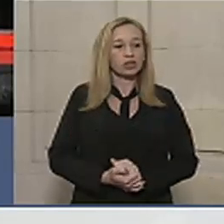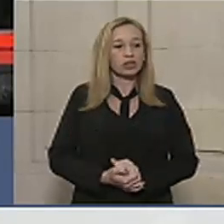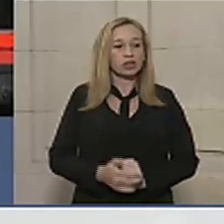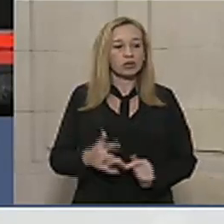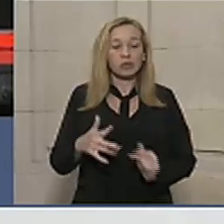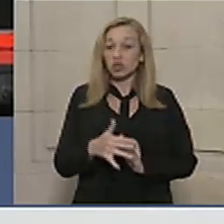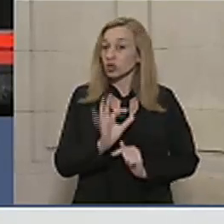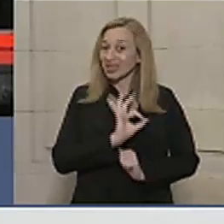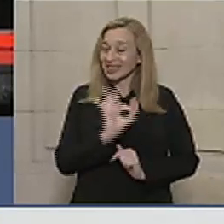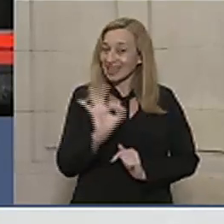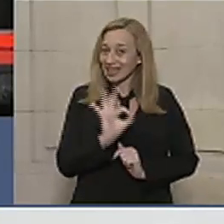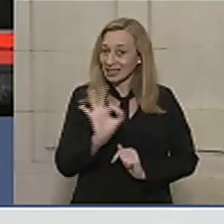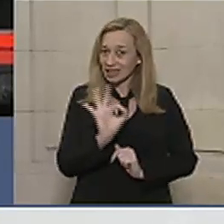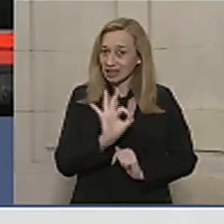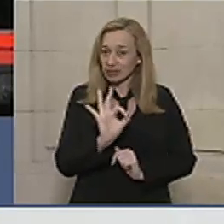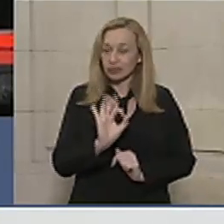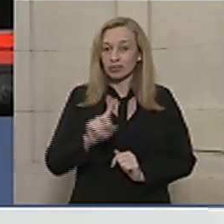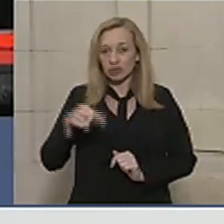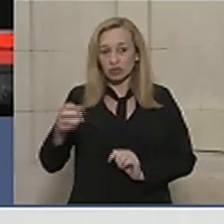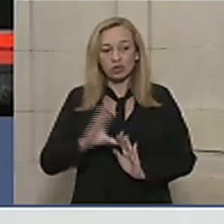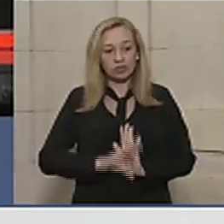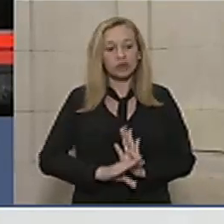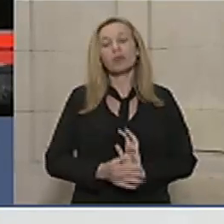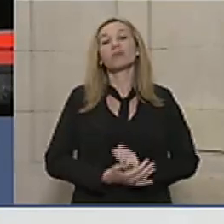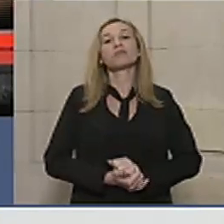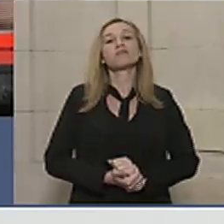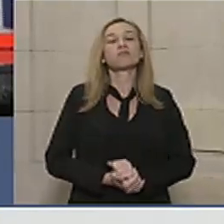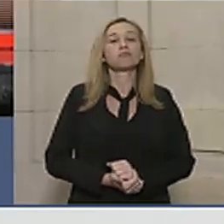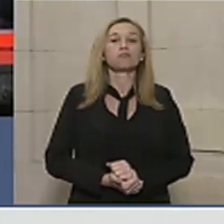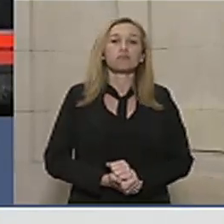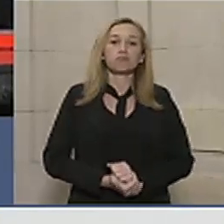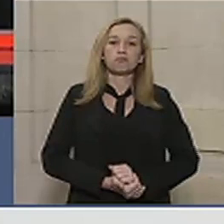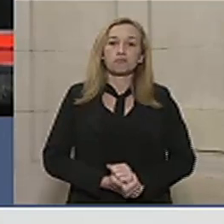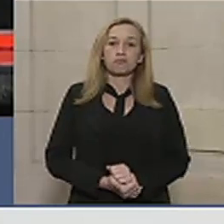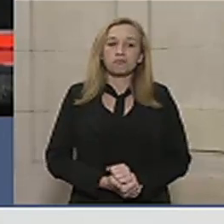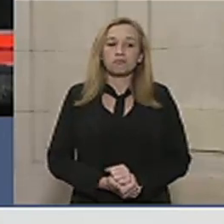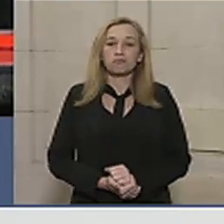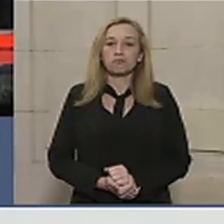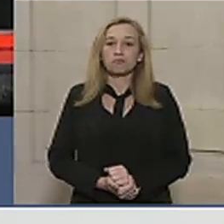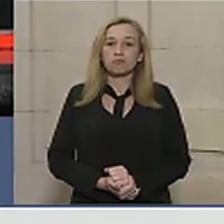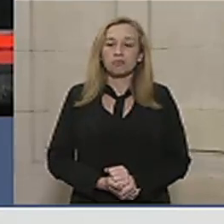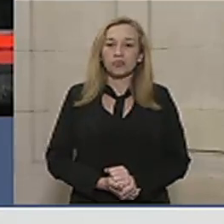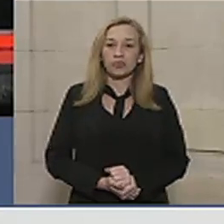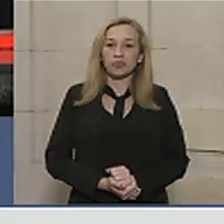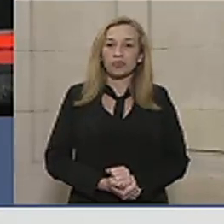das emendas apresentadas, quando retornar, virão junto.